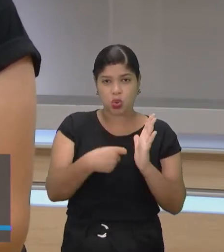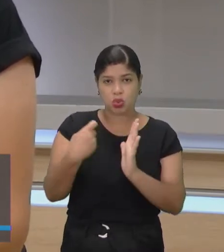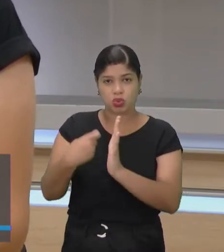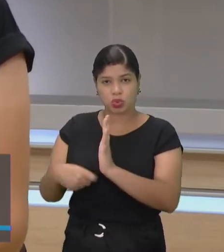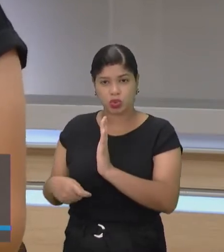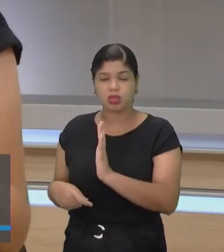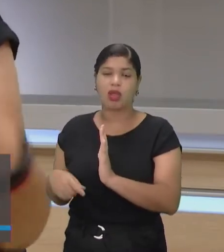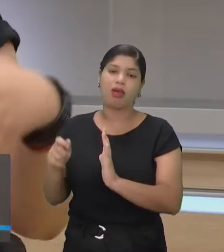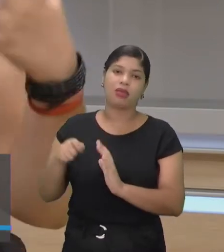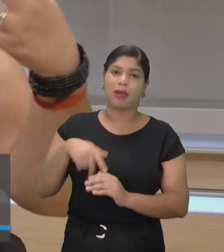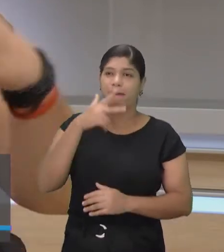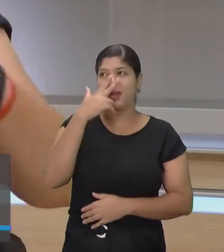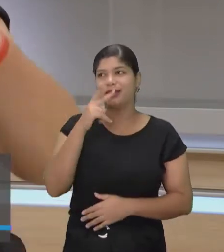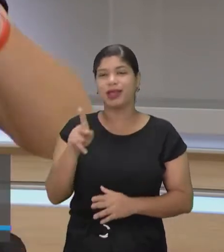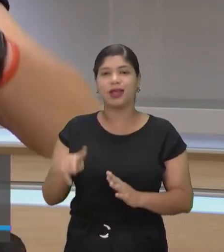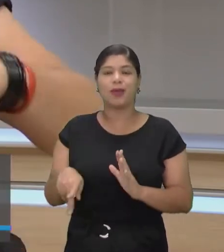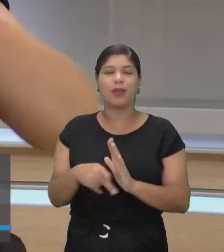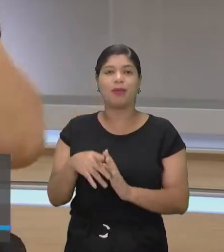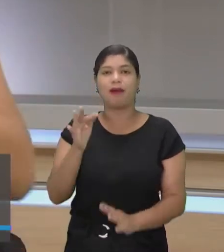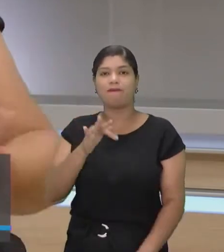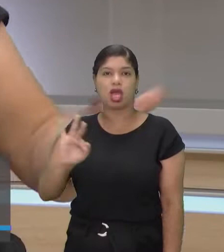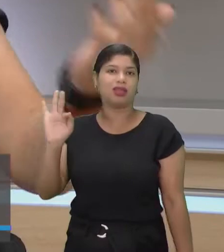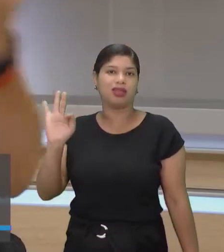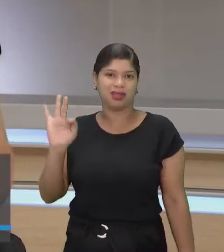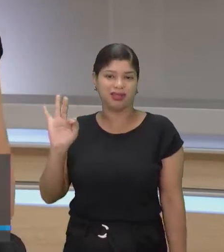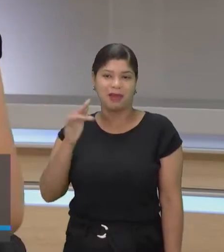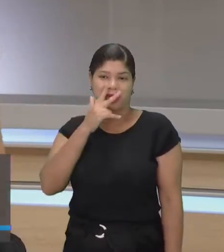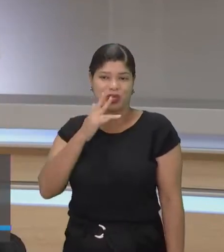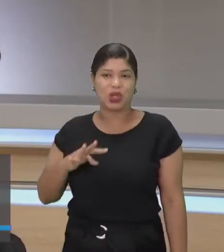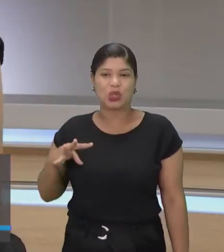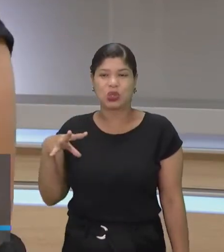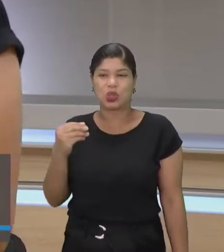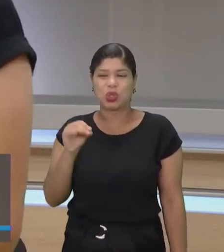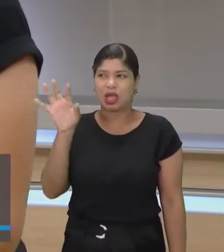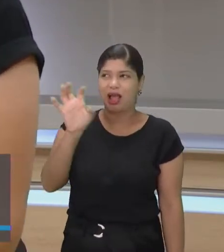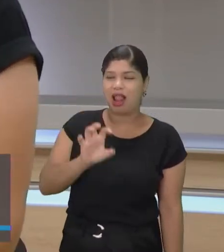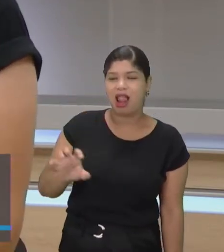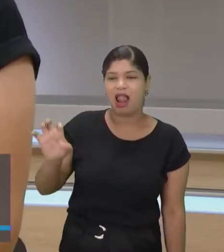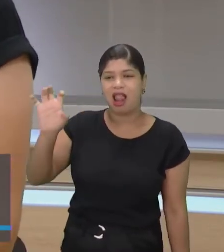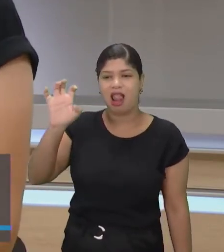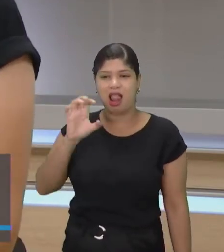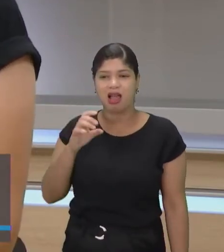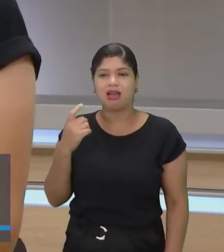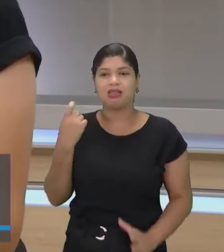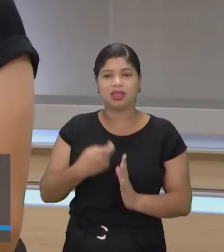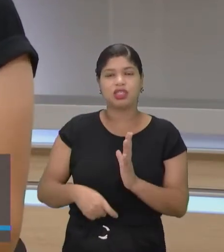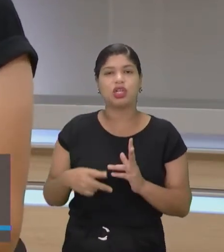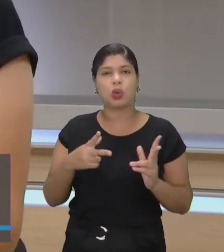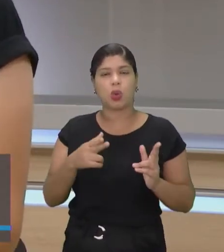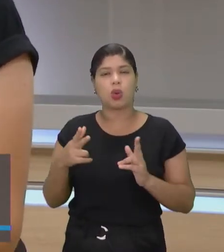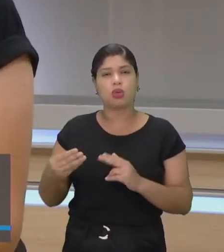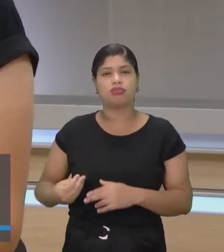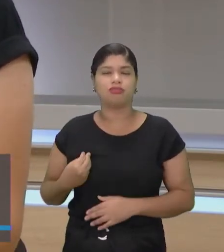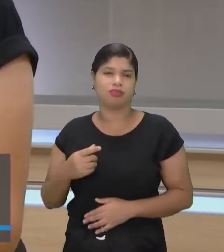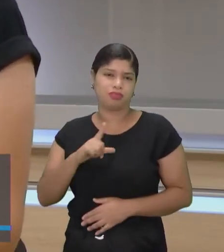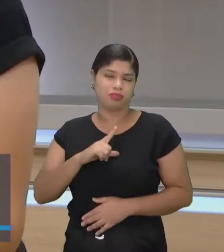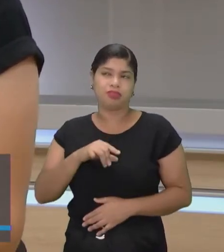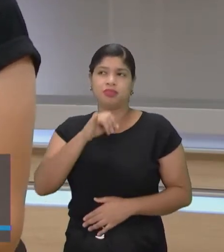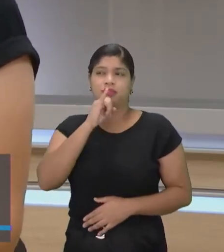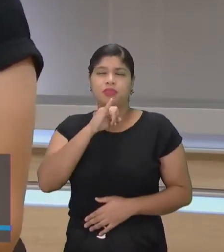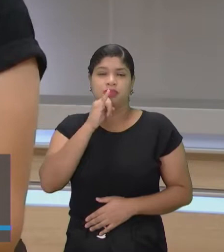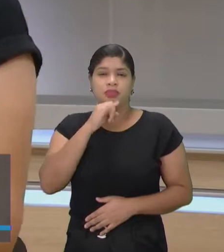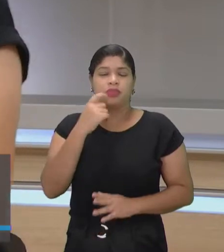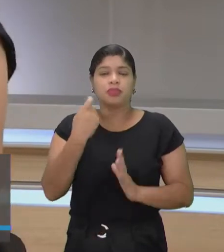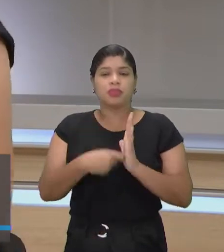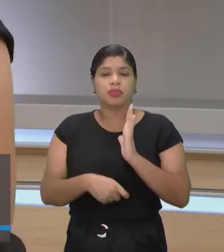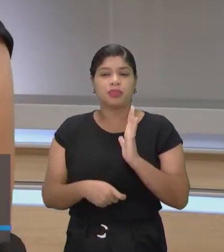possa considerar tipo federal a nível de que todos os estados tenham essas taxas, por exemplo, a taxação do